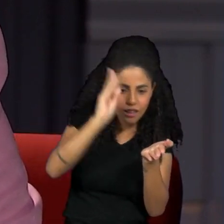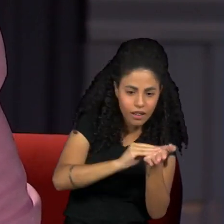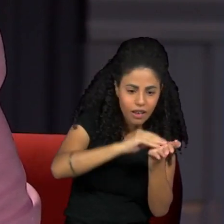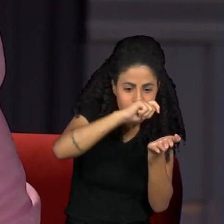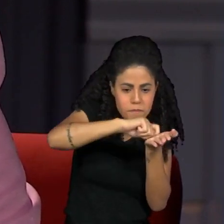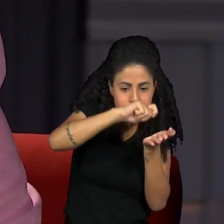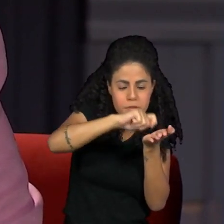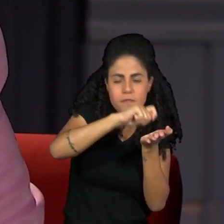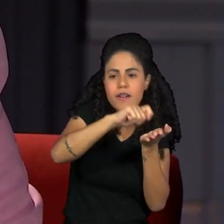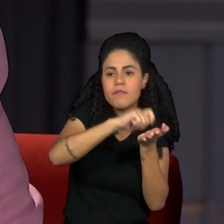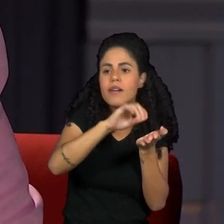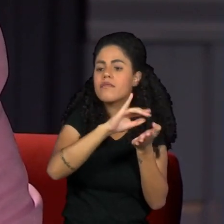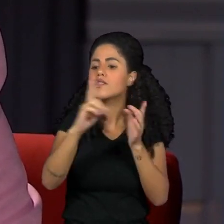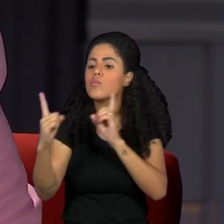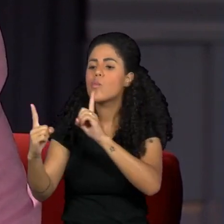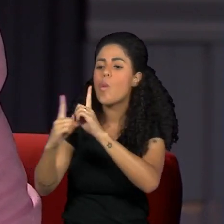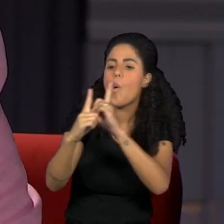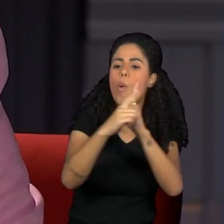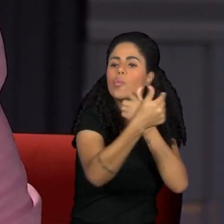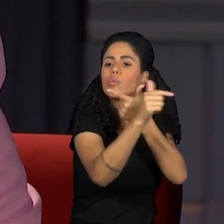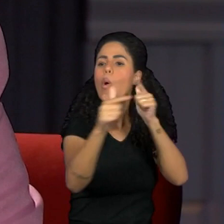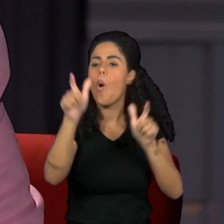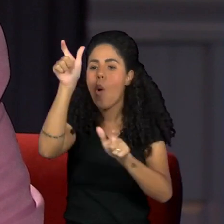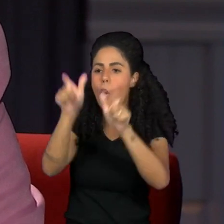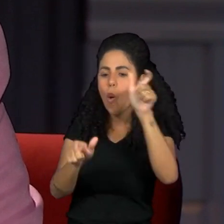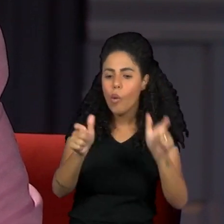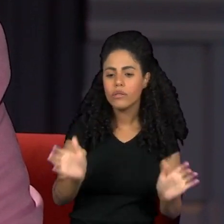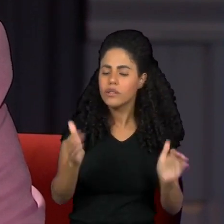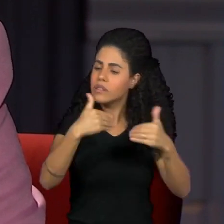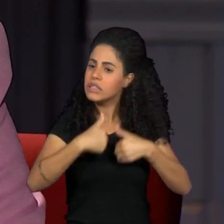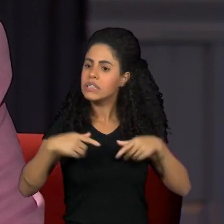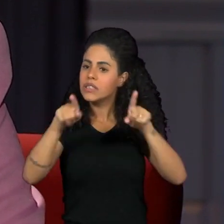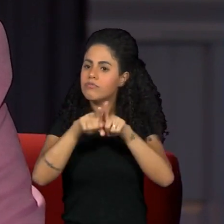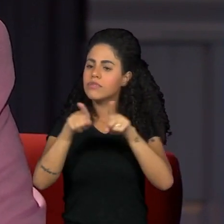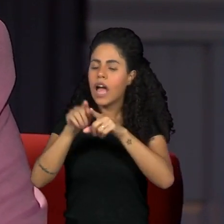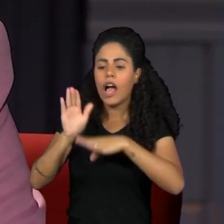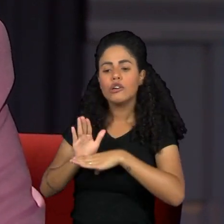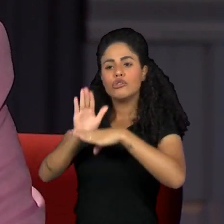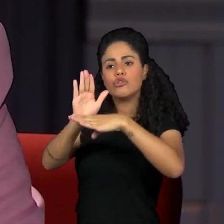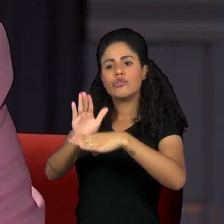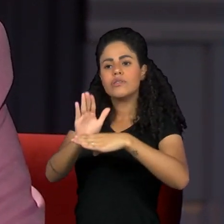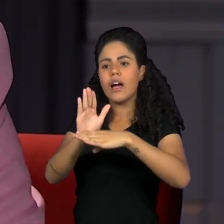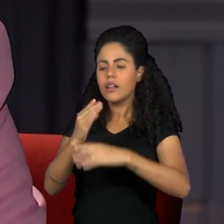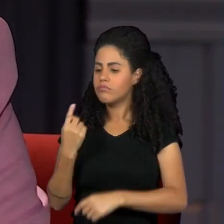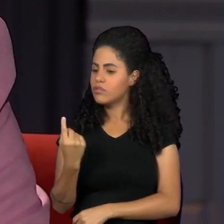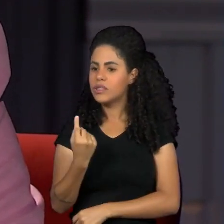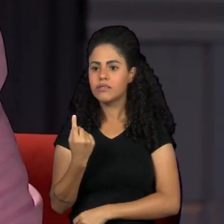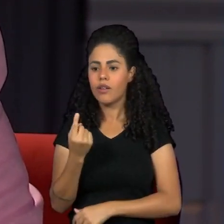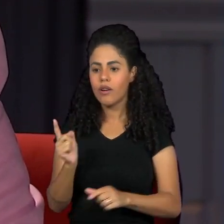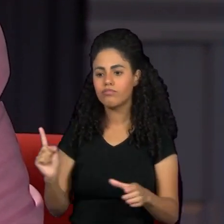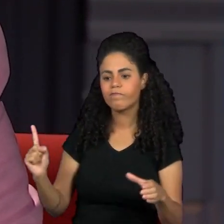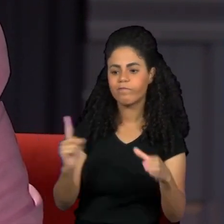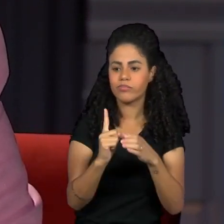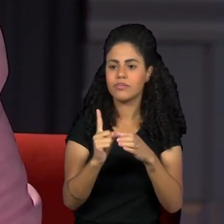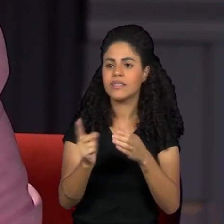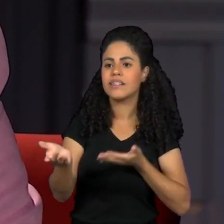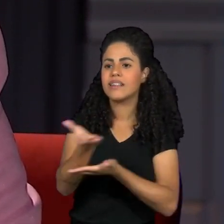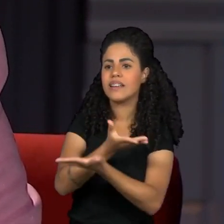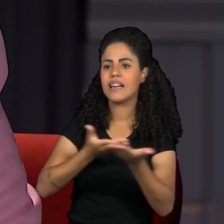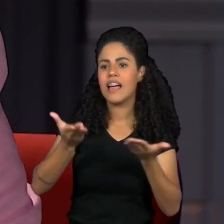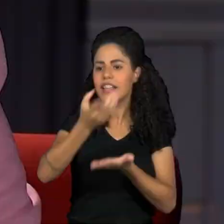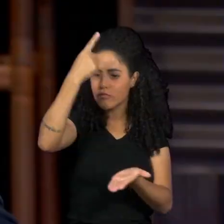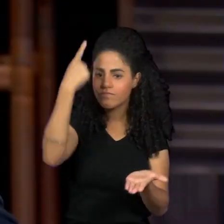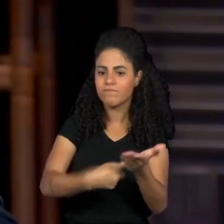ver se eu encontro algum autista por aí. E se eu ajudar esse um autista a se sentir menos sozinho, então a missão foi